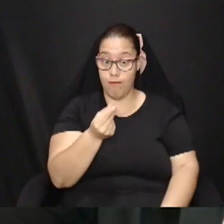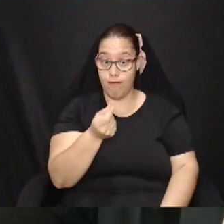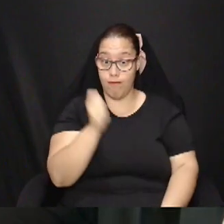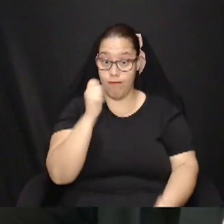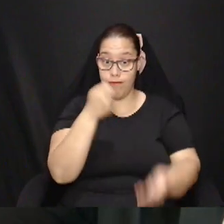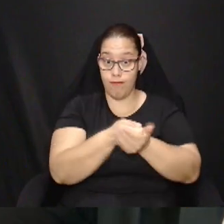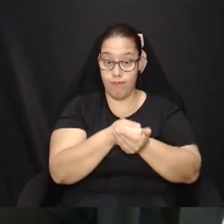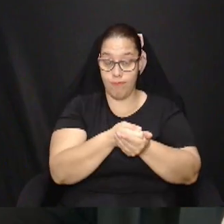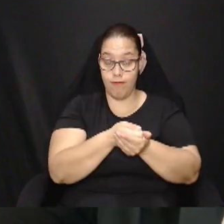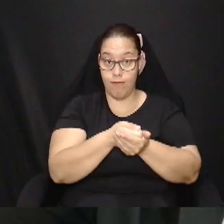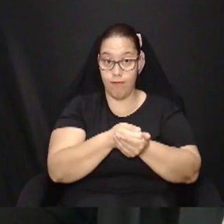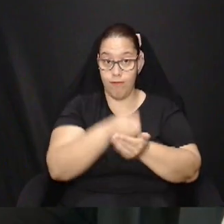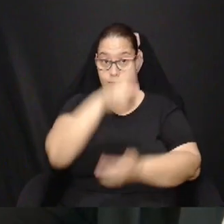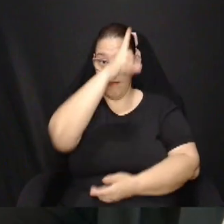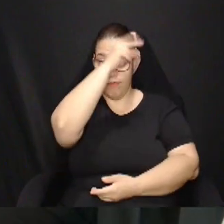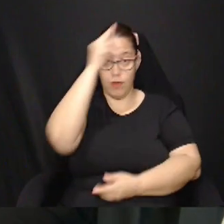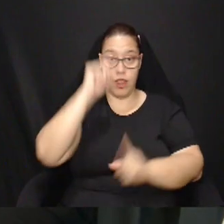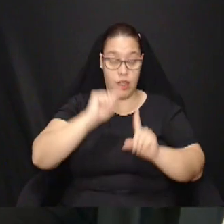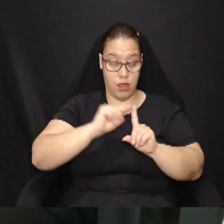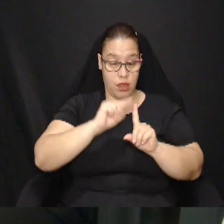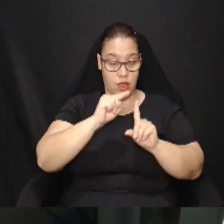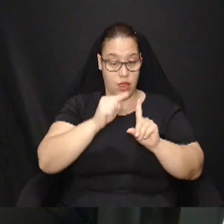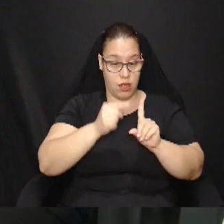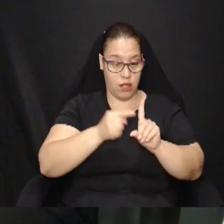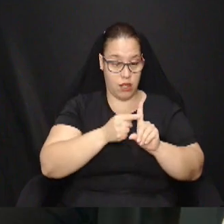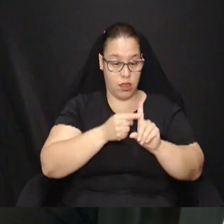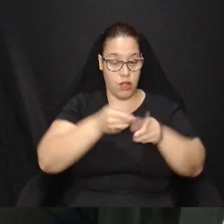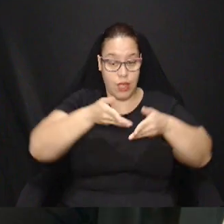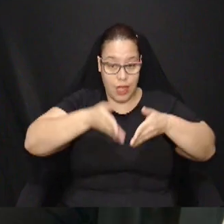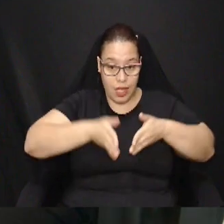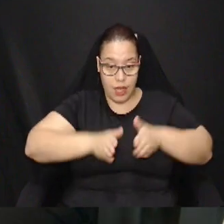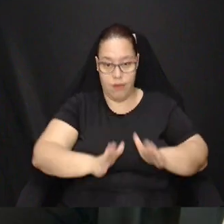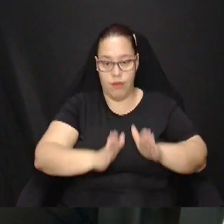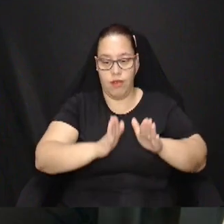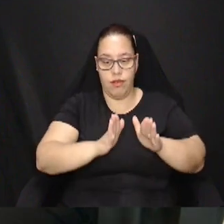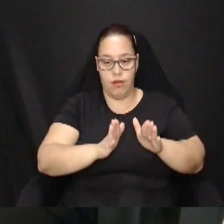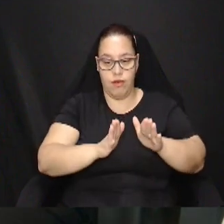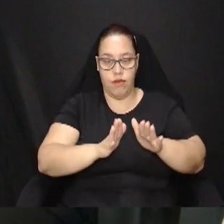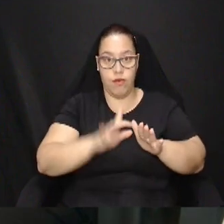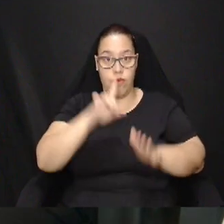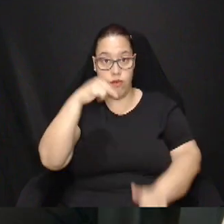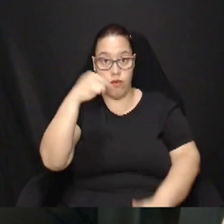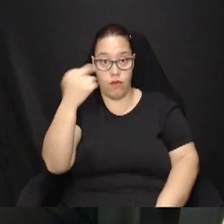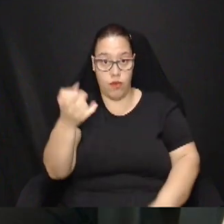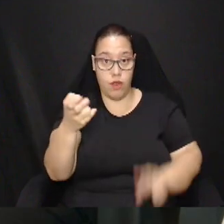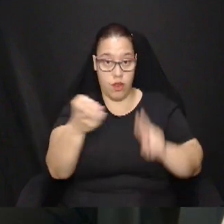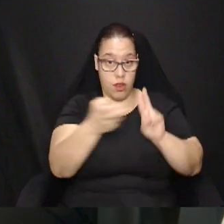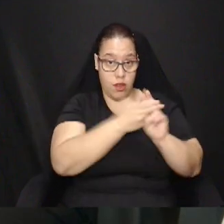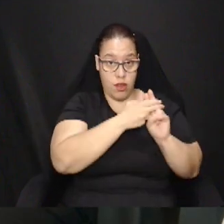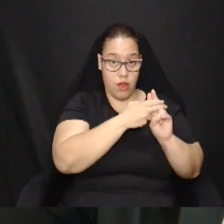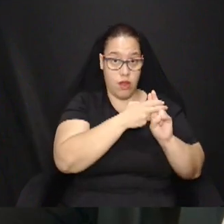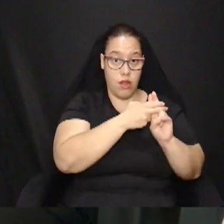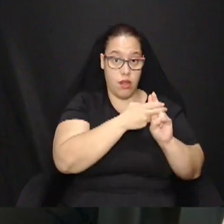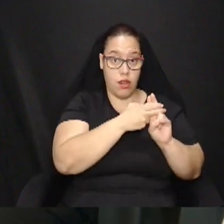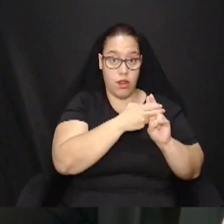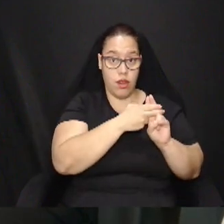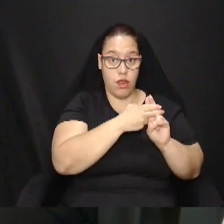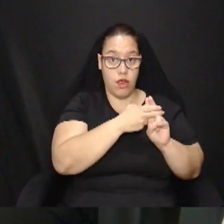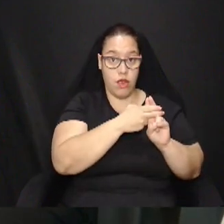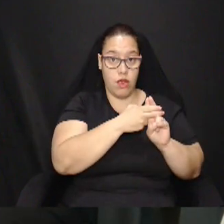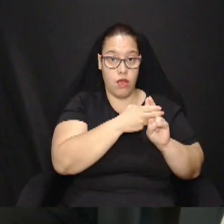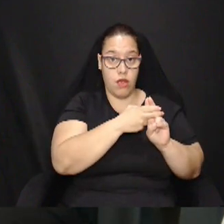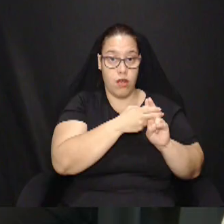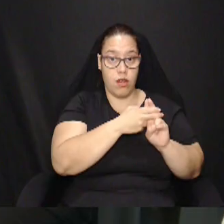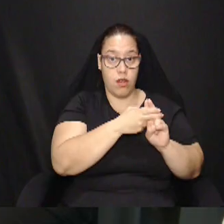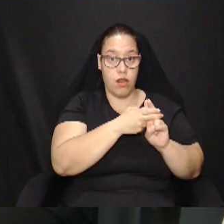Campinas cada gravidez, cada nascimento, depois de que o SUS pagou gravidez, parto e puerpério, escola,